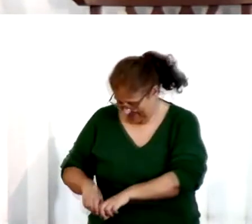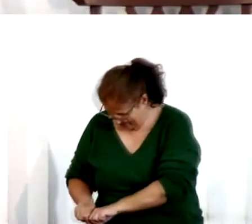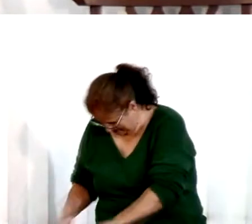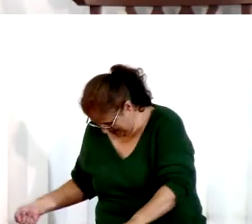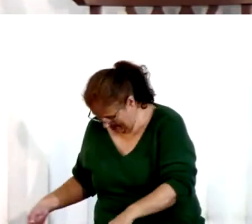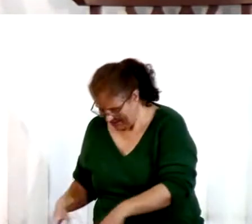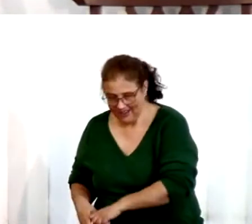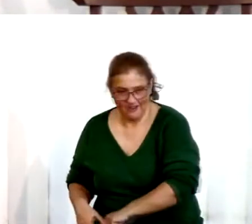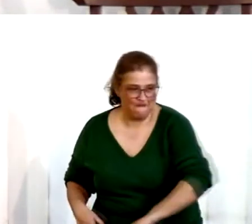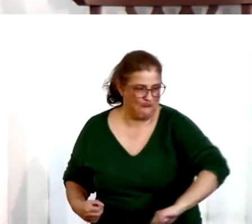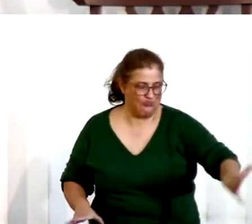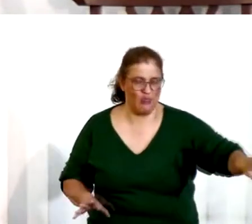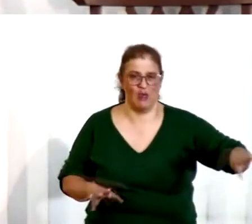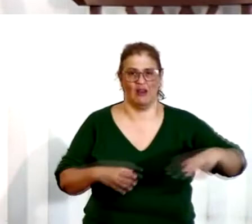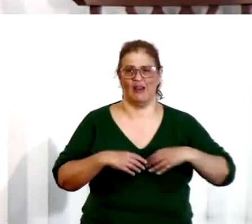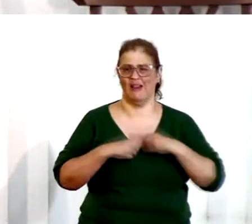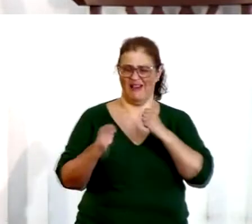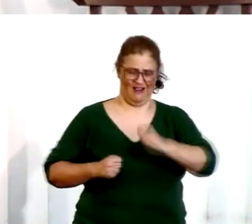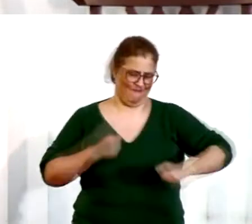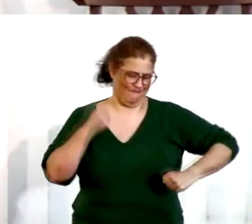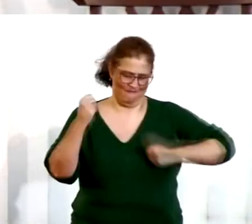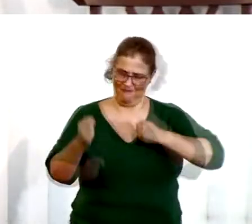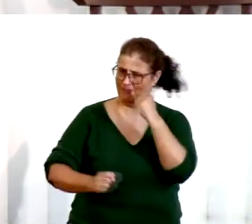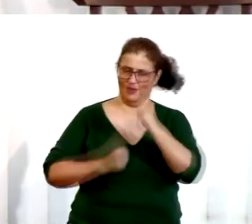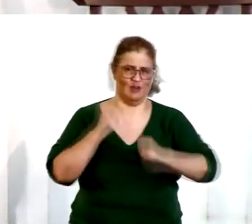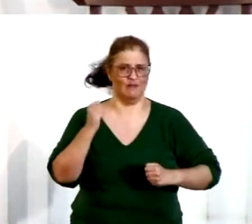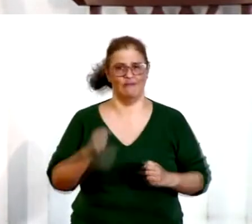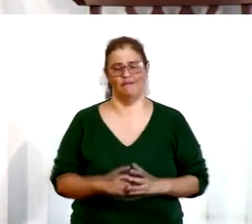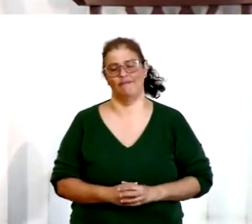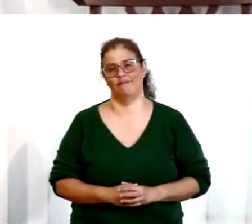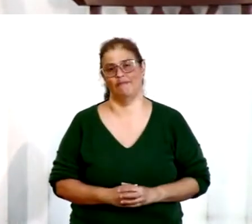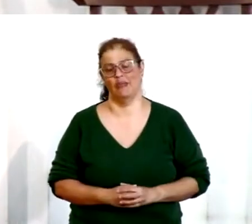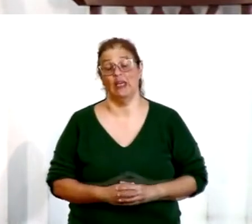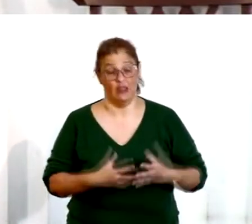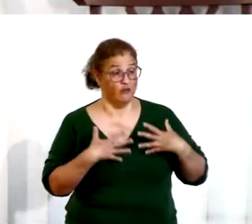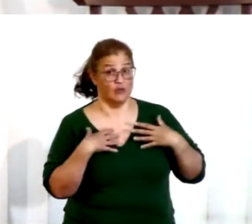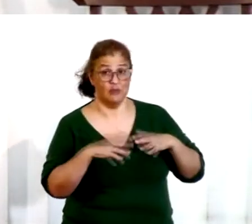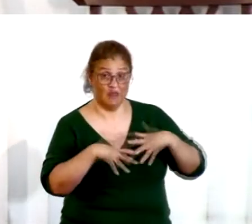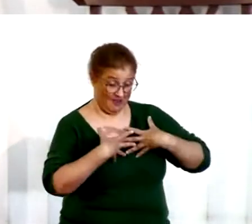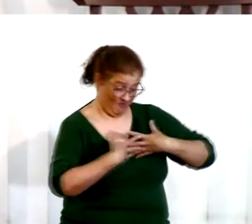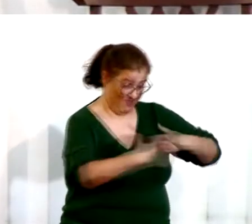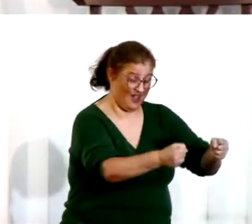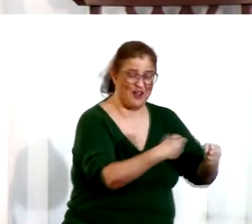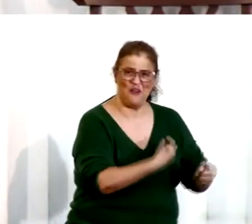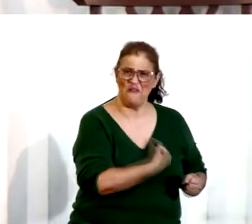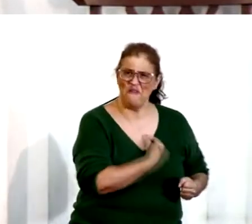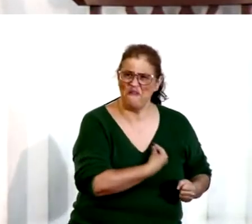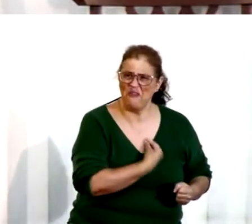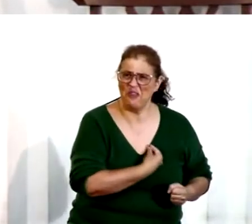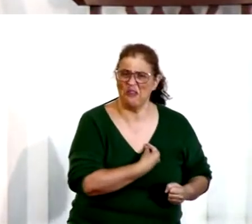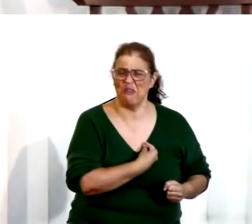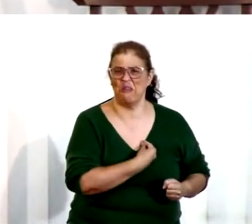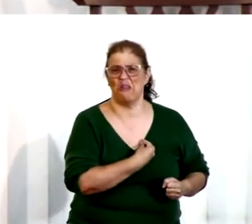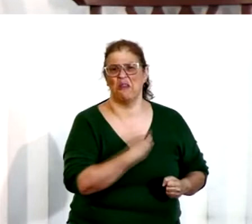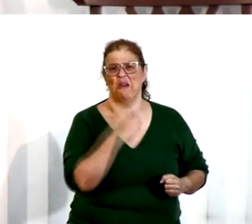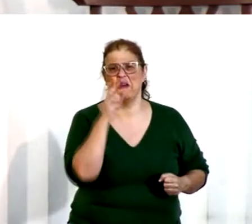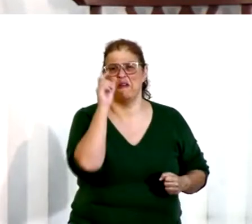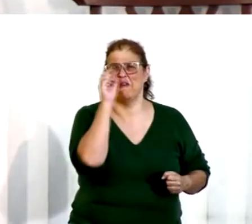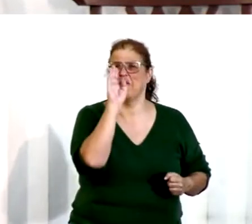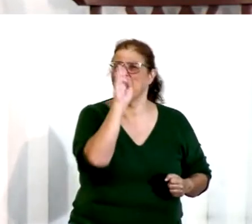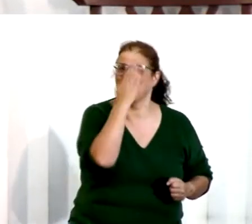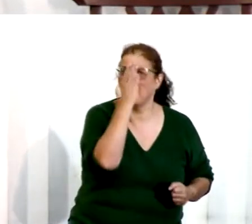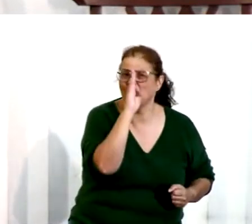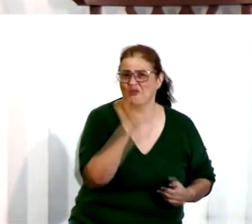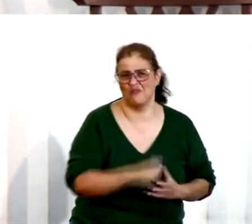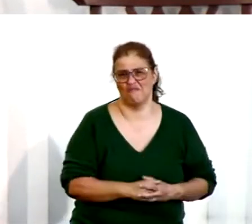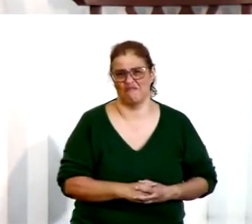palavra aqui, é despojar-se da vida hipócrita, da vida de aparência, da vida de demonstração, de